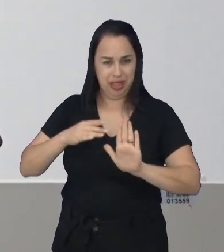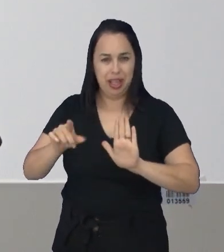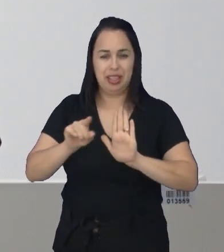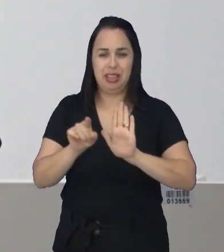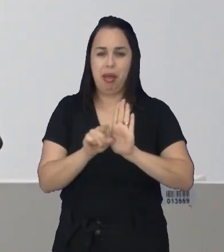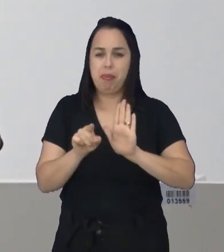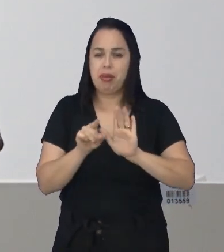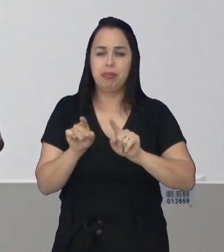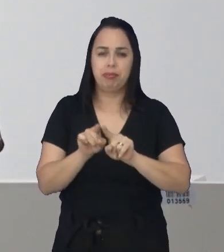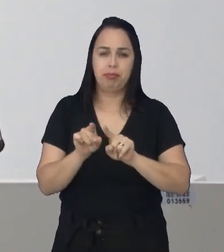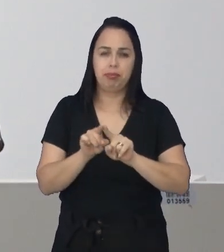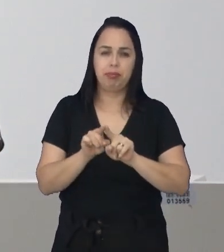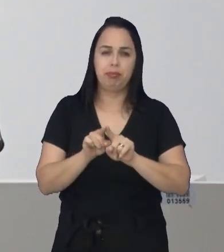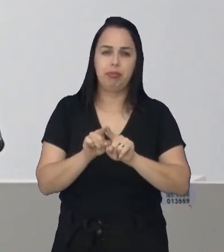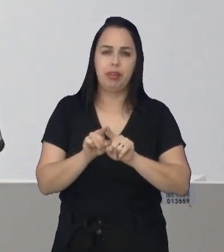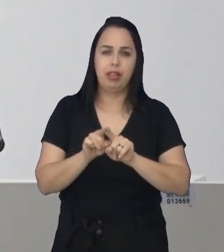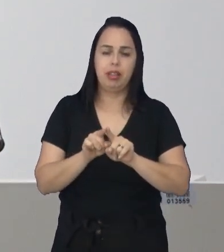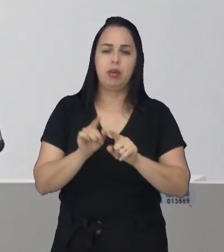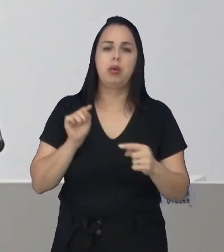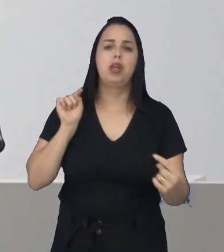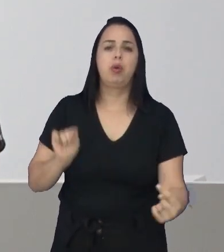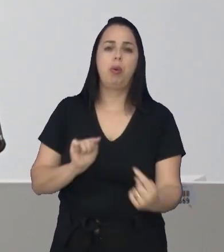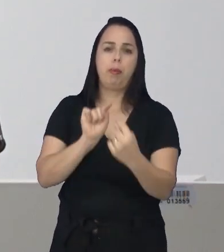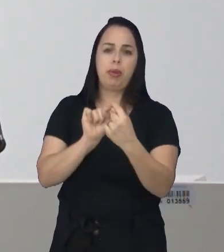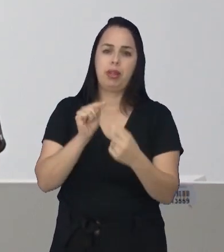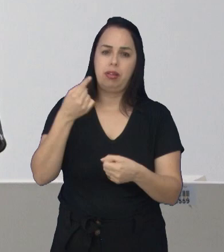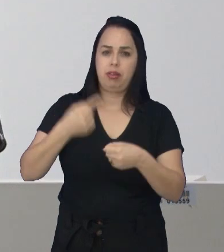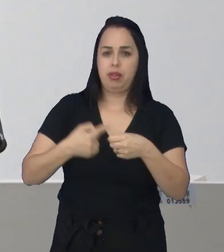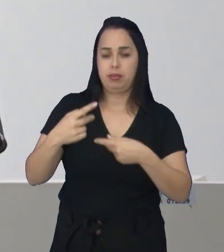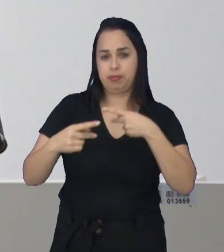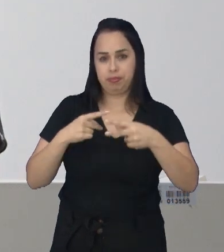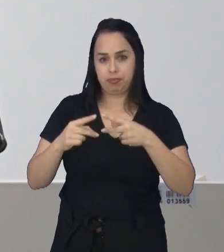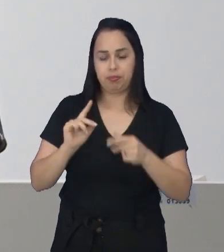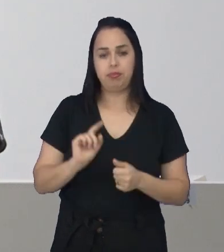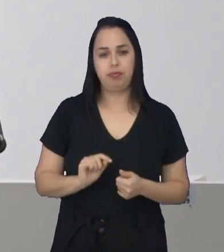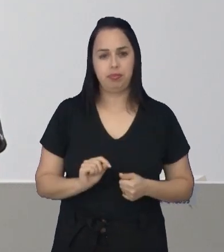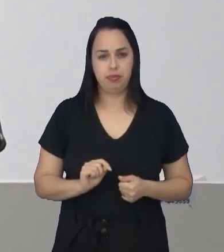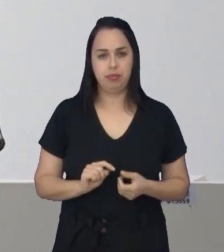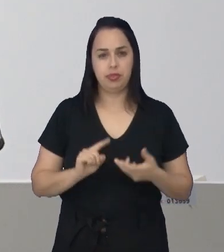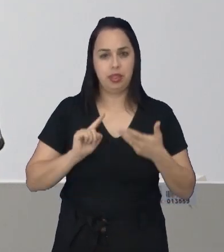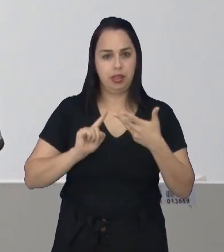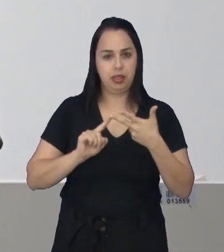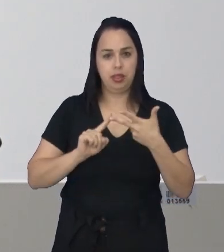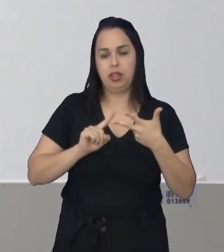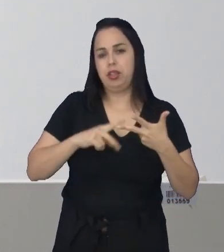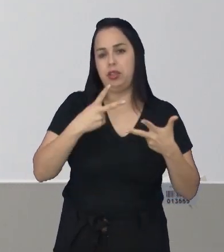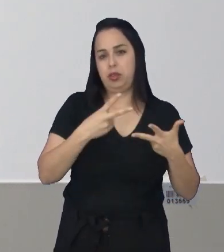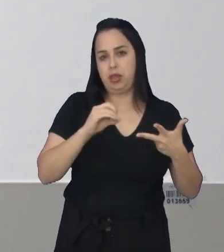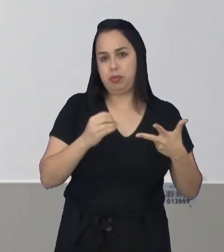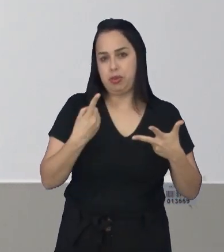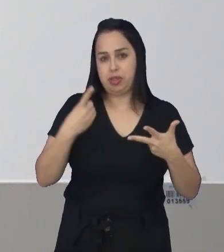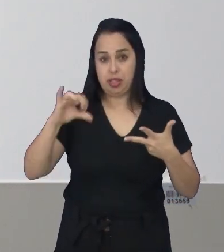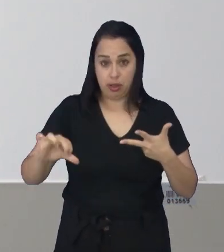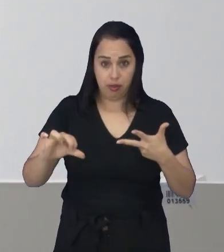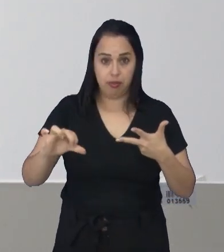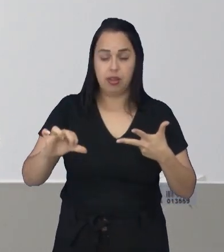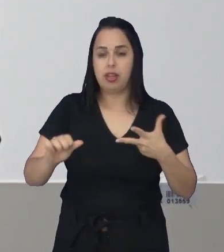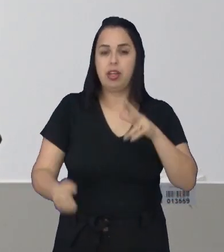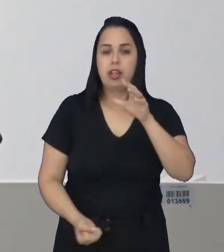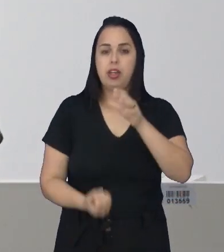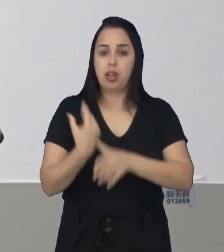envergadura do Município de São José dos Campos na sequência em 2019 o zoneamento